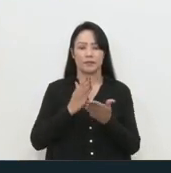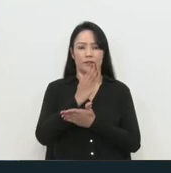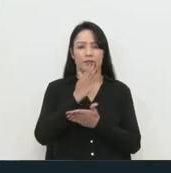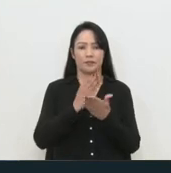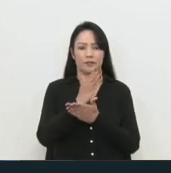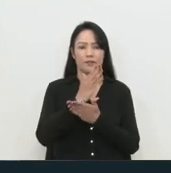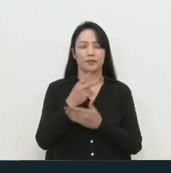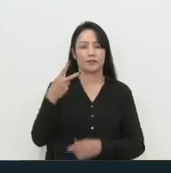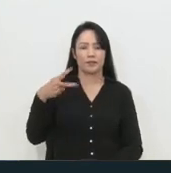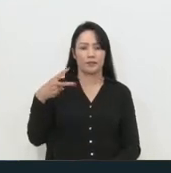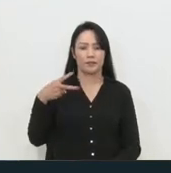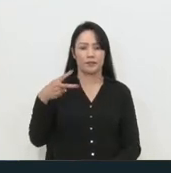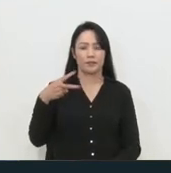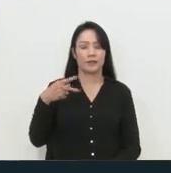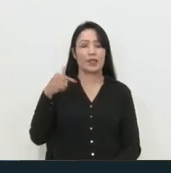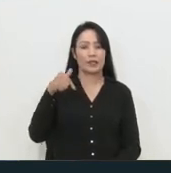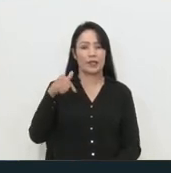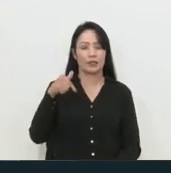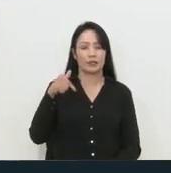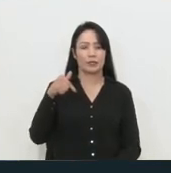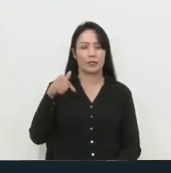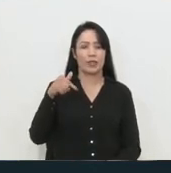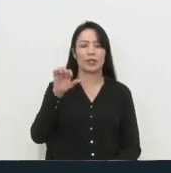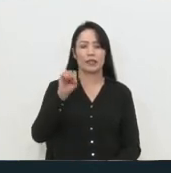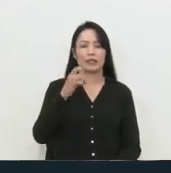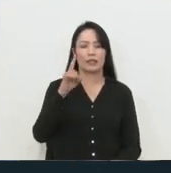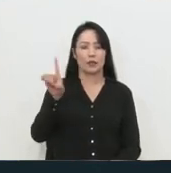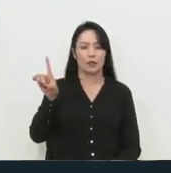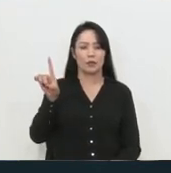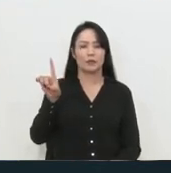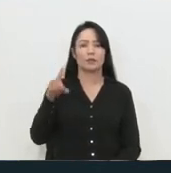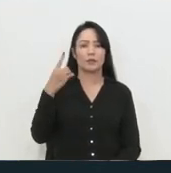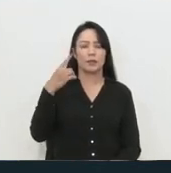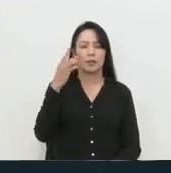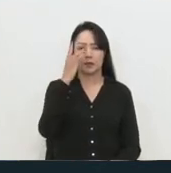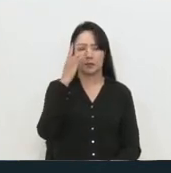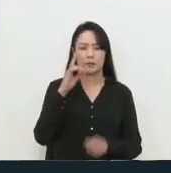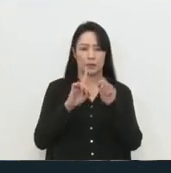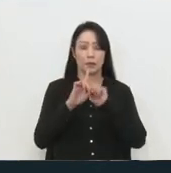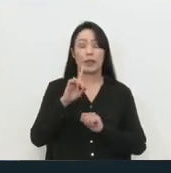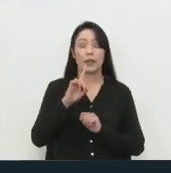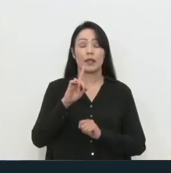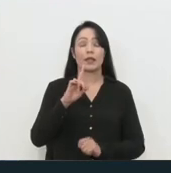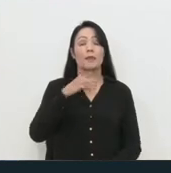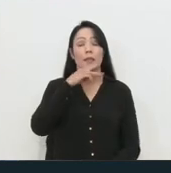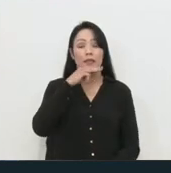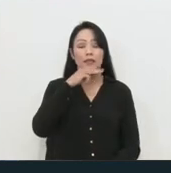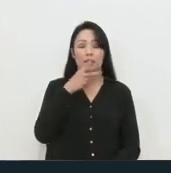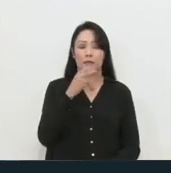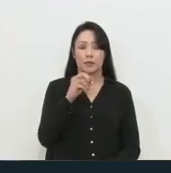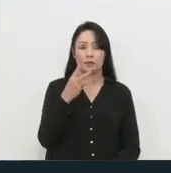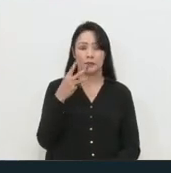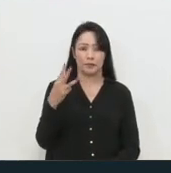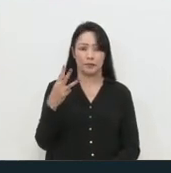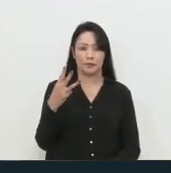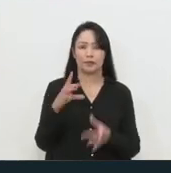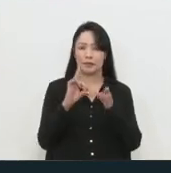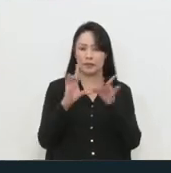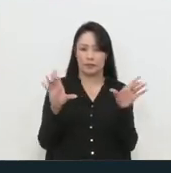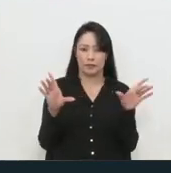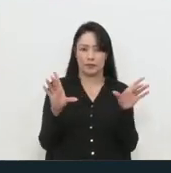2 sétima sessão ordinária de primeiro de março de 2023 está aberta a palavra